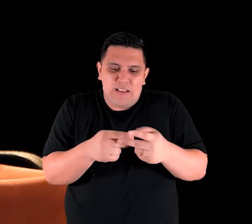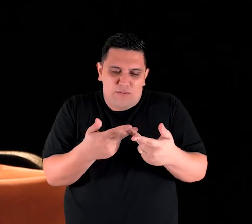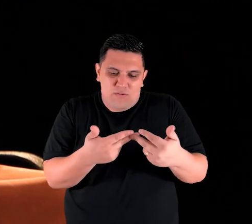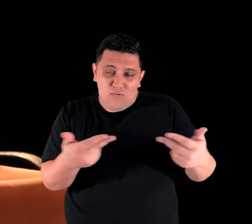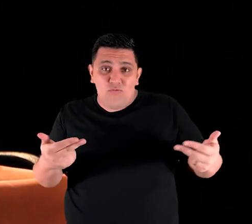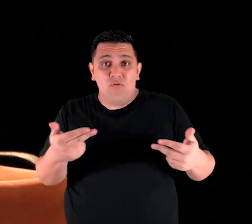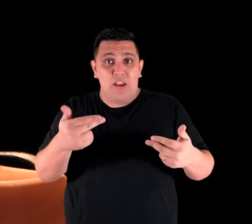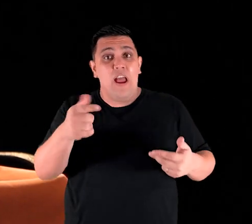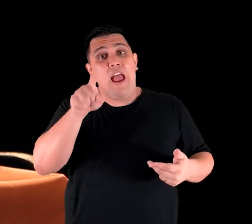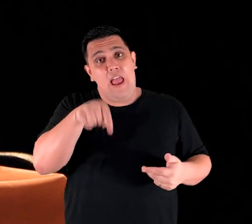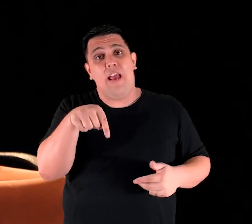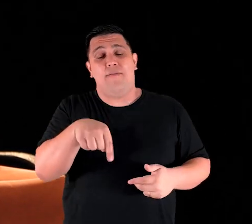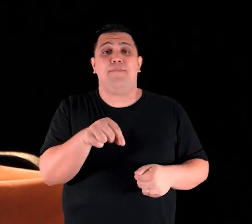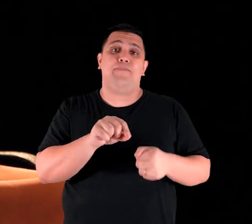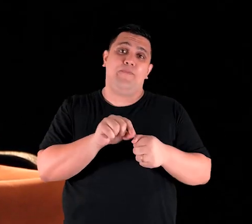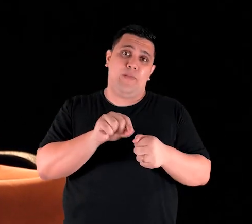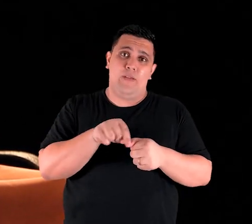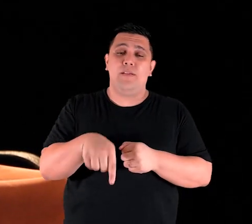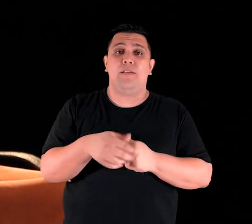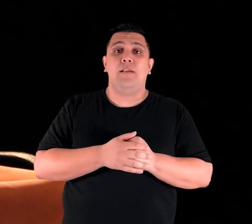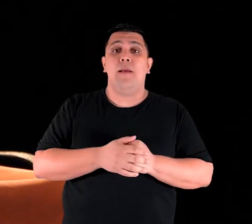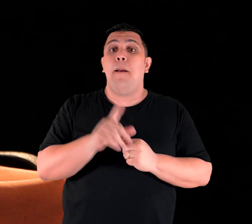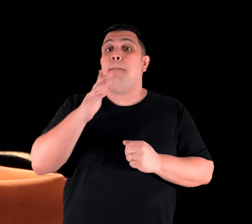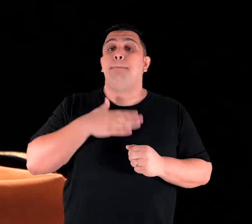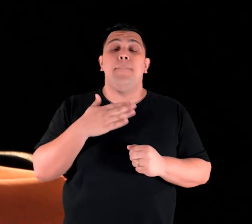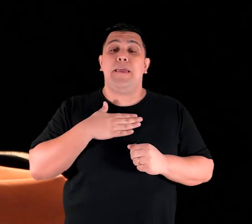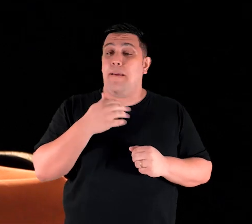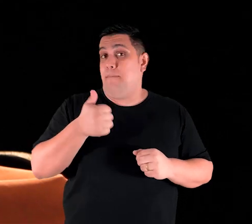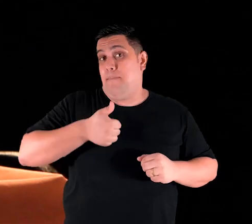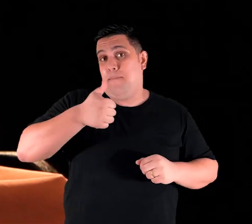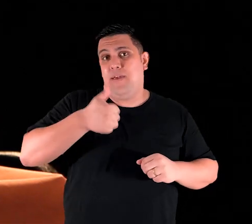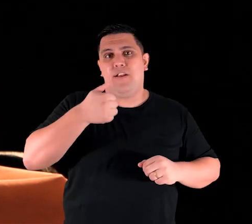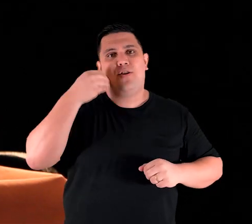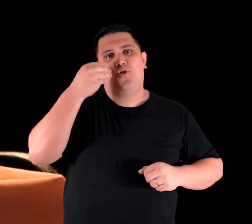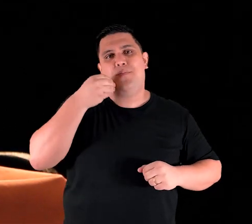E foi assim, minha primeira experiência.